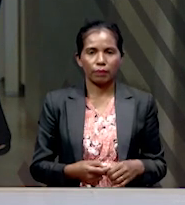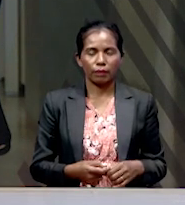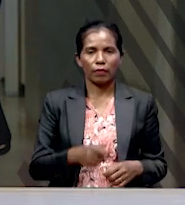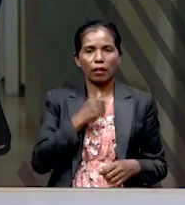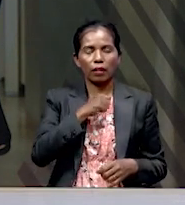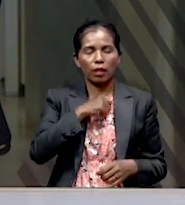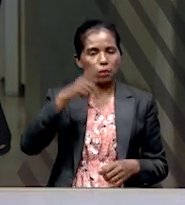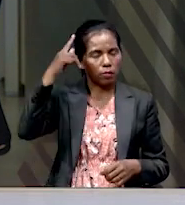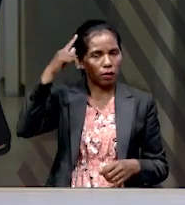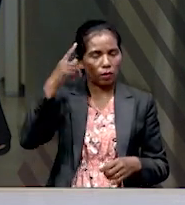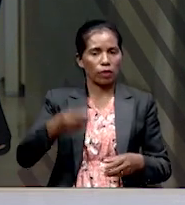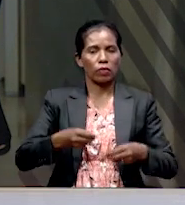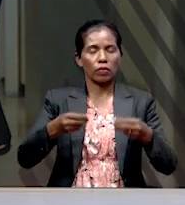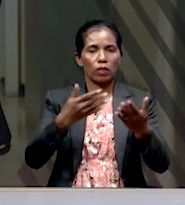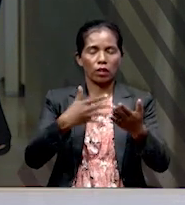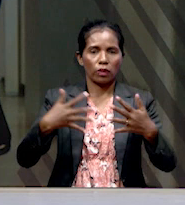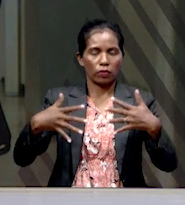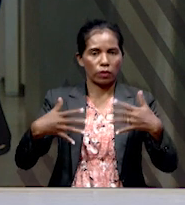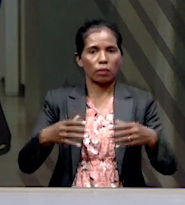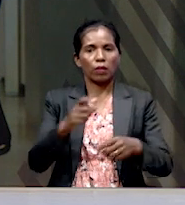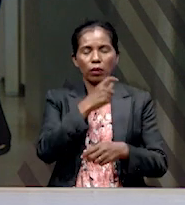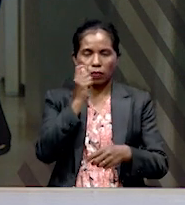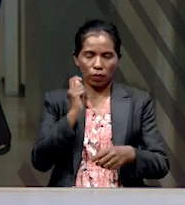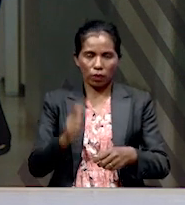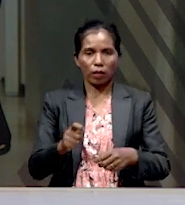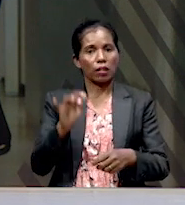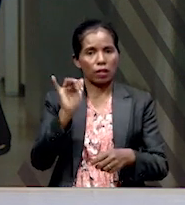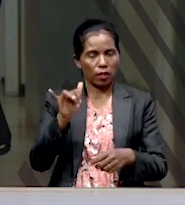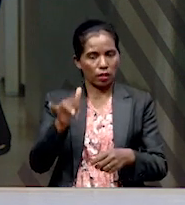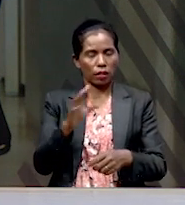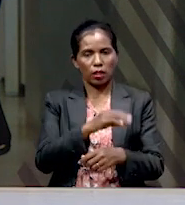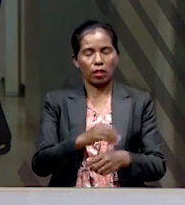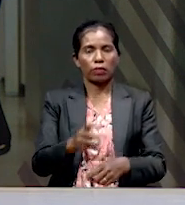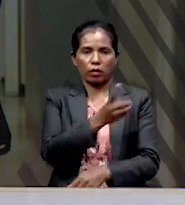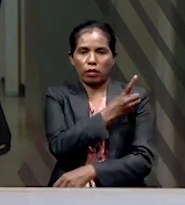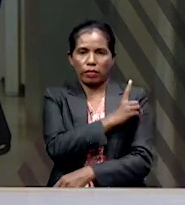Francisco até de fornecer arma para a Ucrânia moralmente aceita também ato autodefesa.